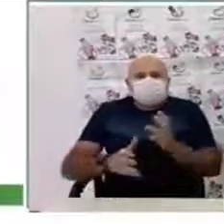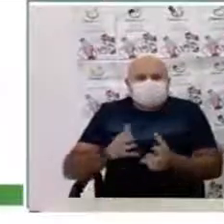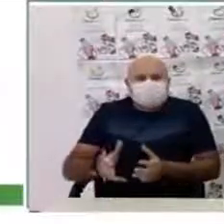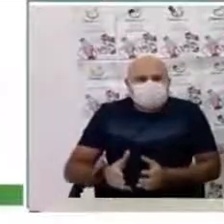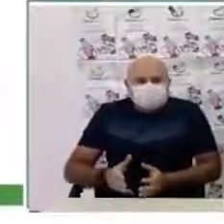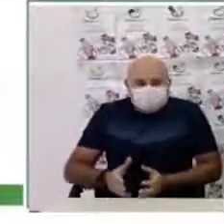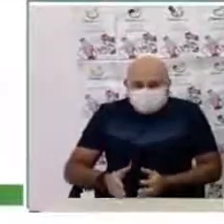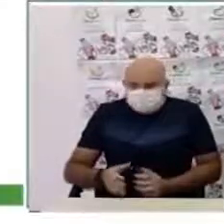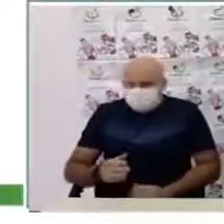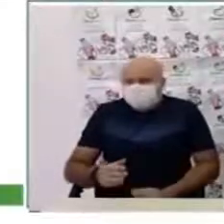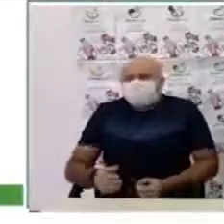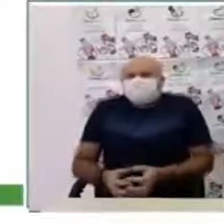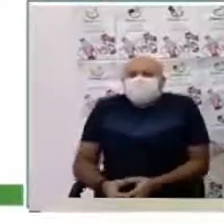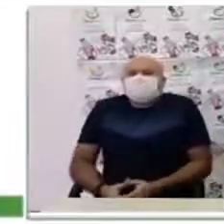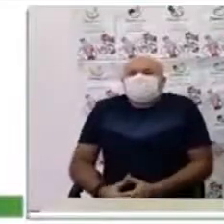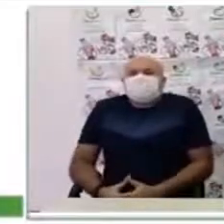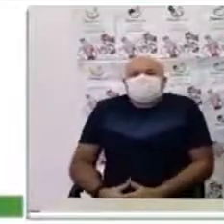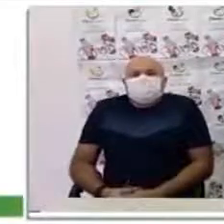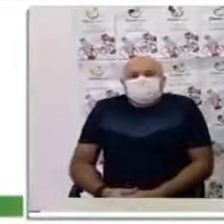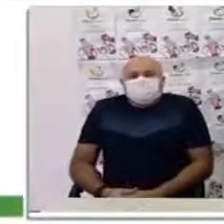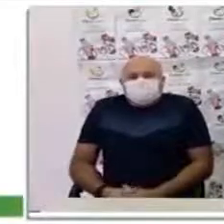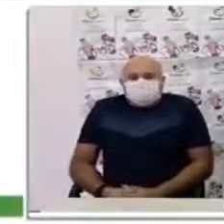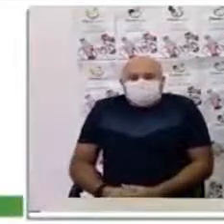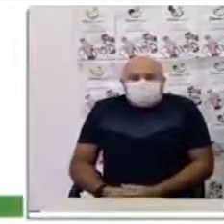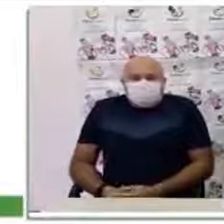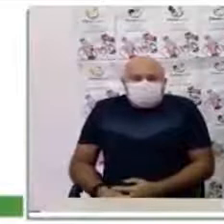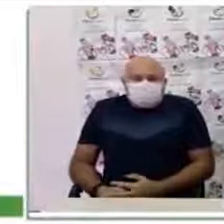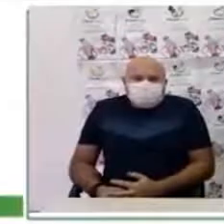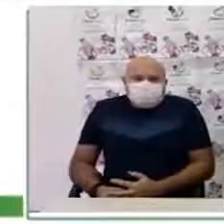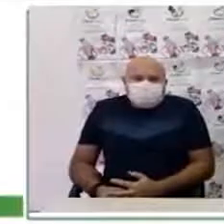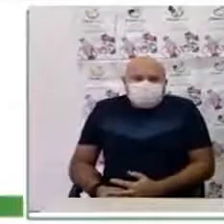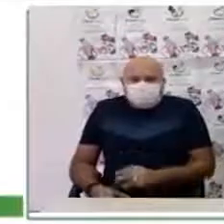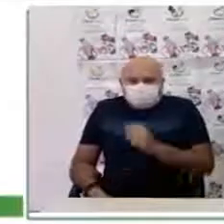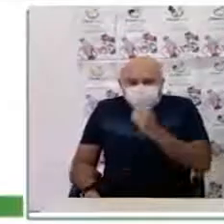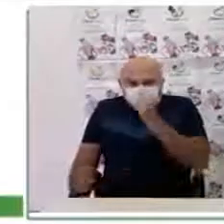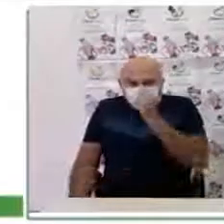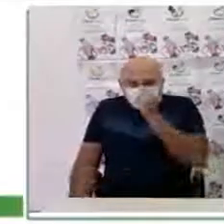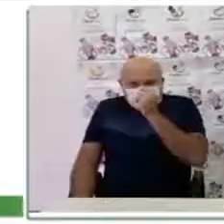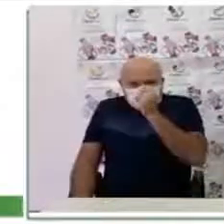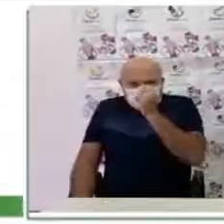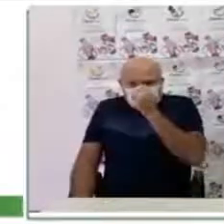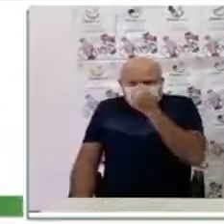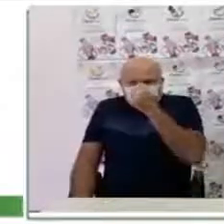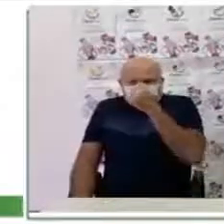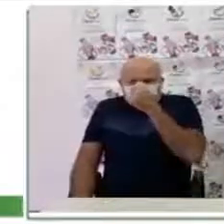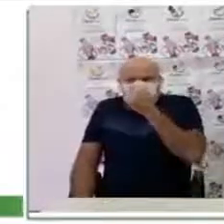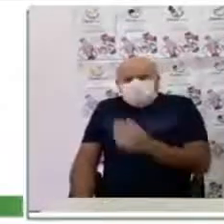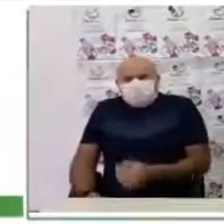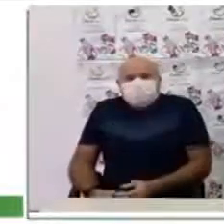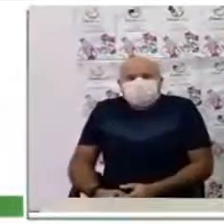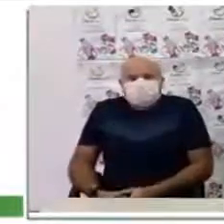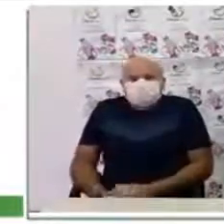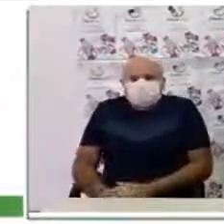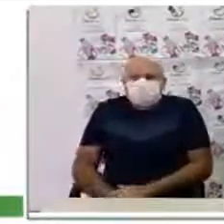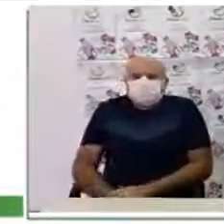dar uma pincelada sobre isso. Como o professor Leandro Guimarães falou, Thomson acabou descobrindo uma carga negativa no